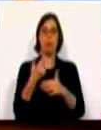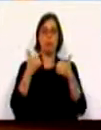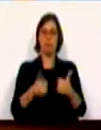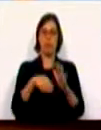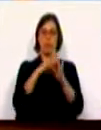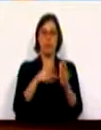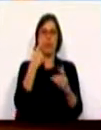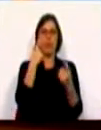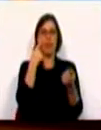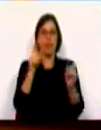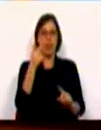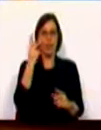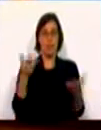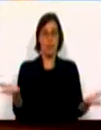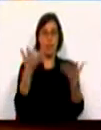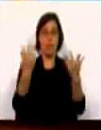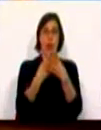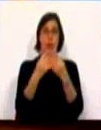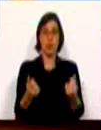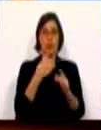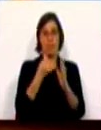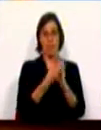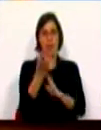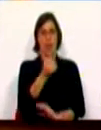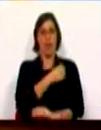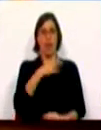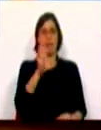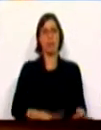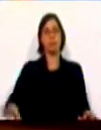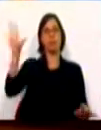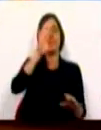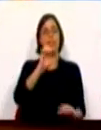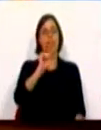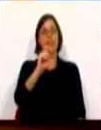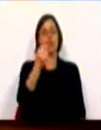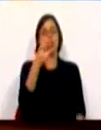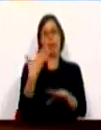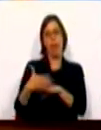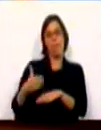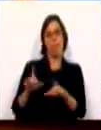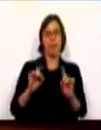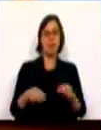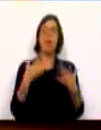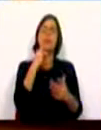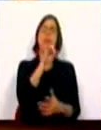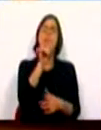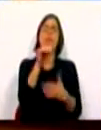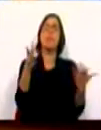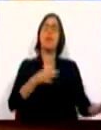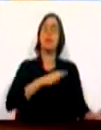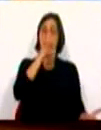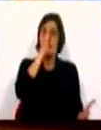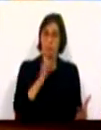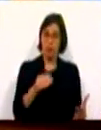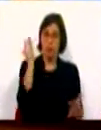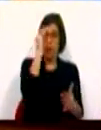programa Revive para fomentar esta solução em dezenas de imóveis por todo o país e Jurumenha não pode ficar de fora desta iniciativa. Pergunto-lhe, Sr. Ministro, se